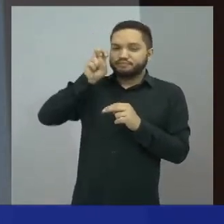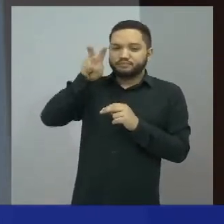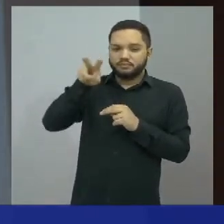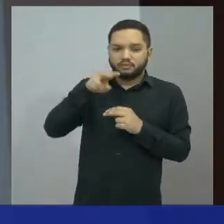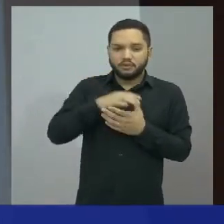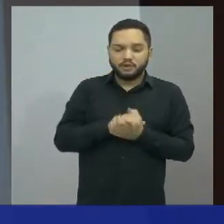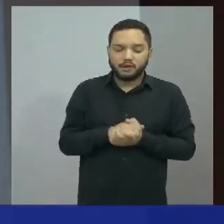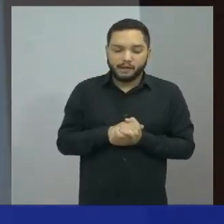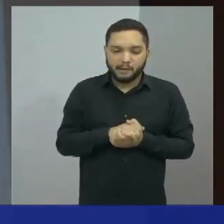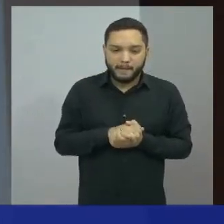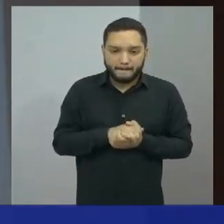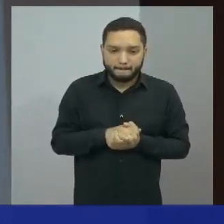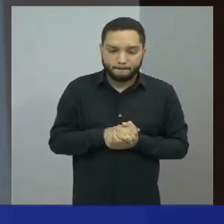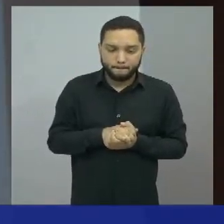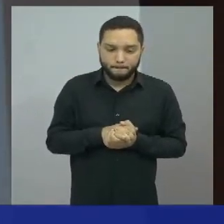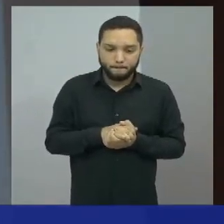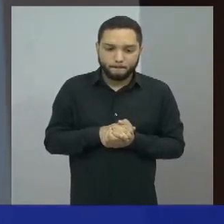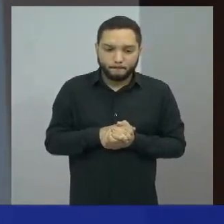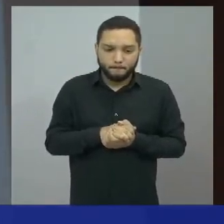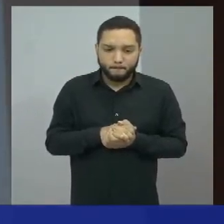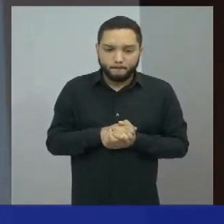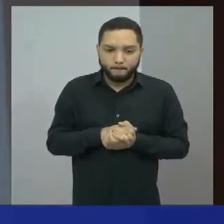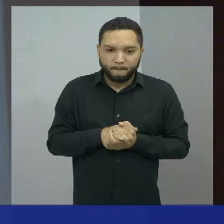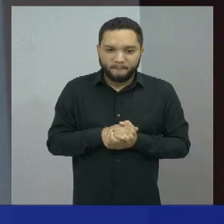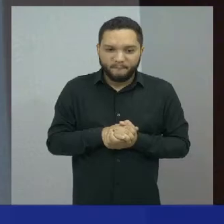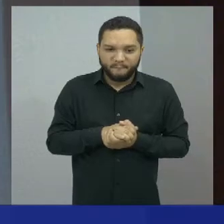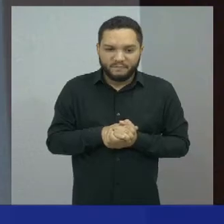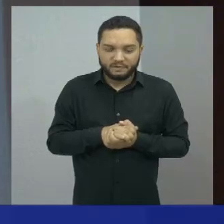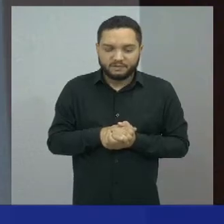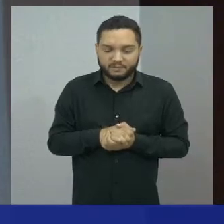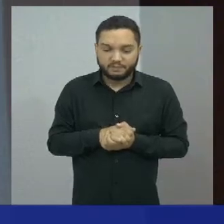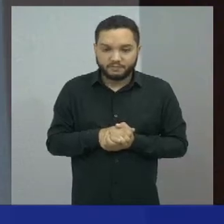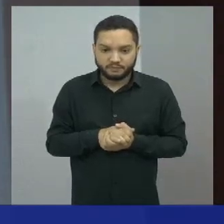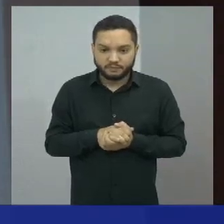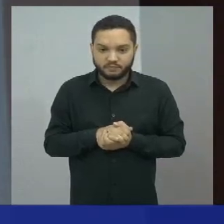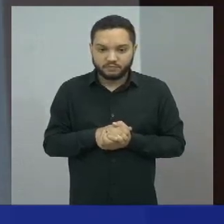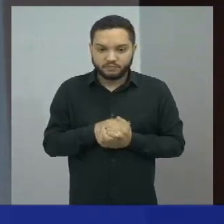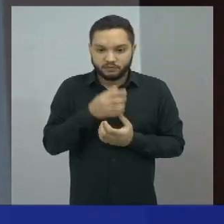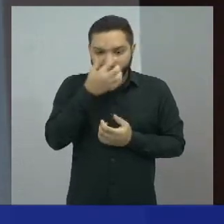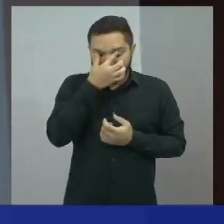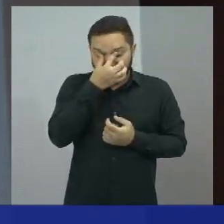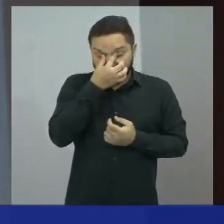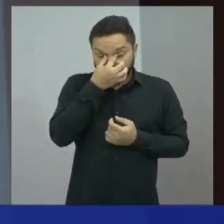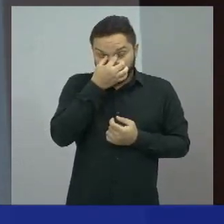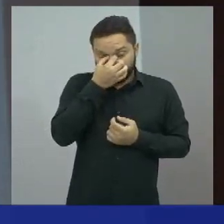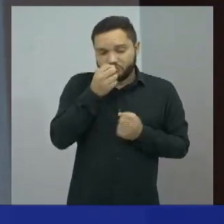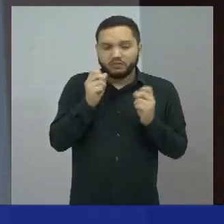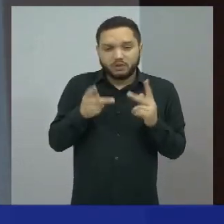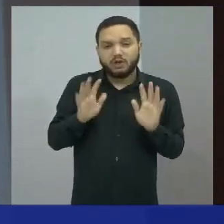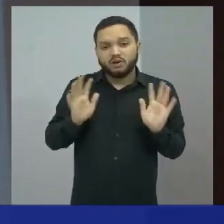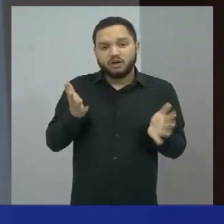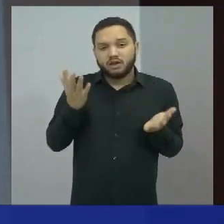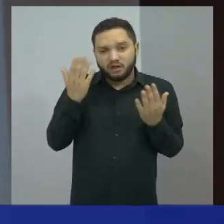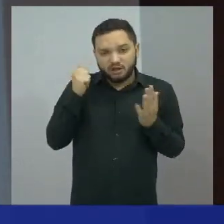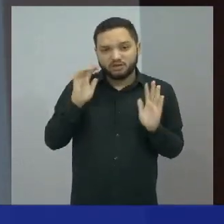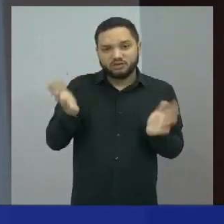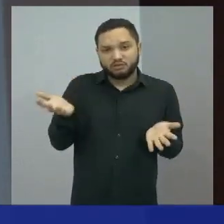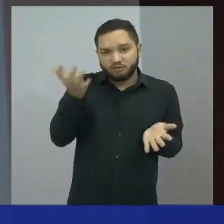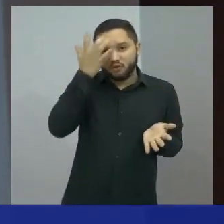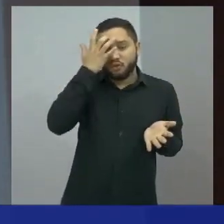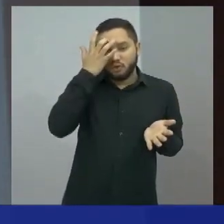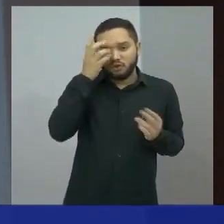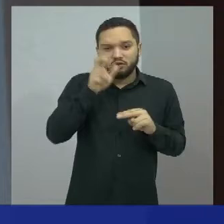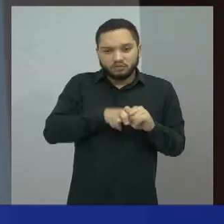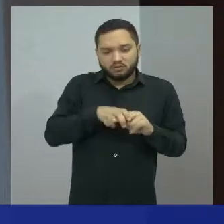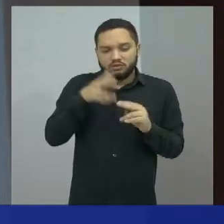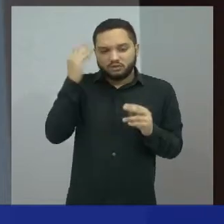Pode ser. Pode ser. Vamos fazer daqui. Não, eu sei decorado, eu faço daqui mesmo. Já foram todas as apresentações. Bom